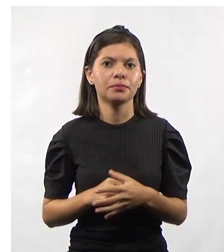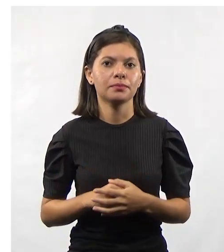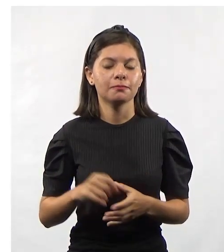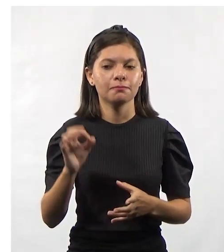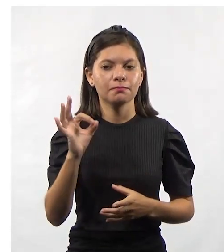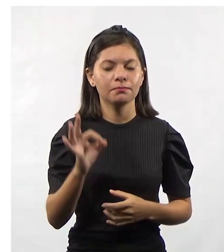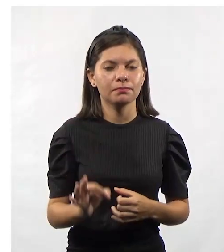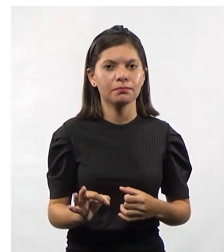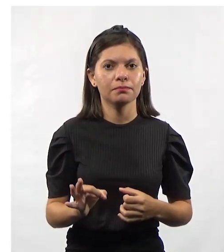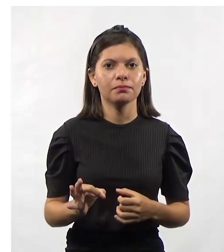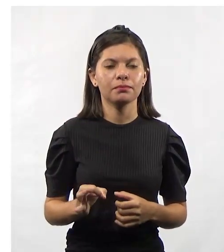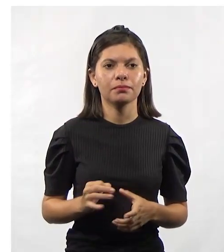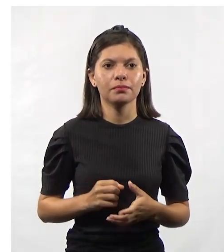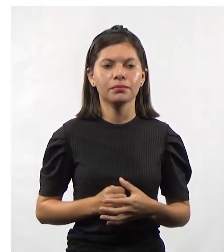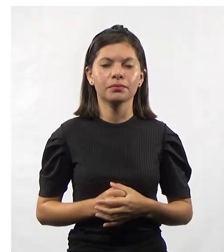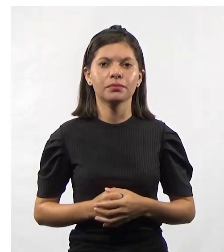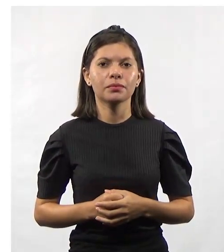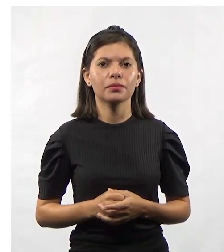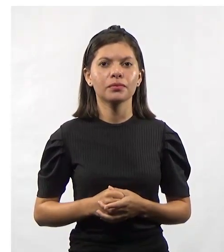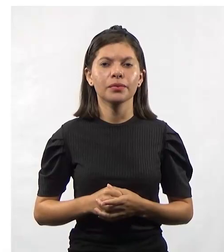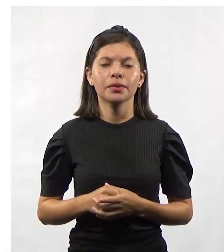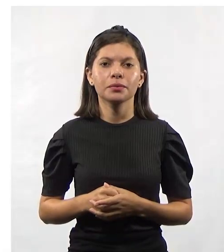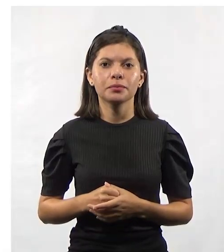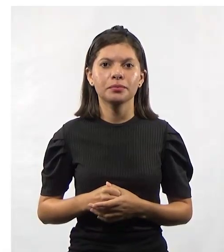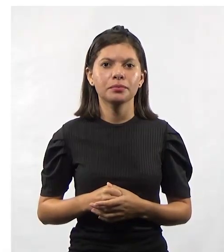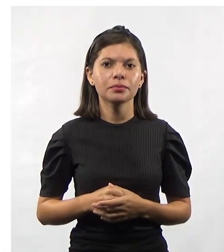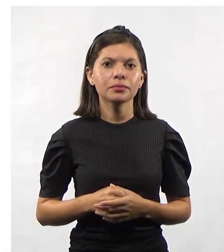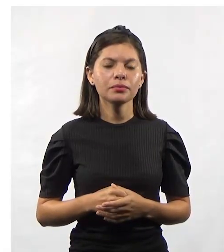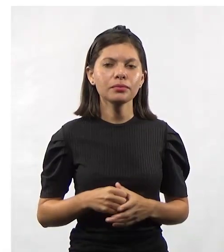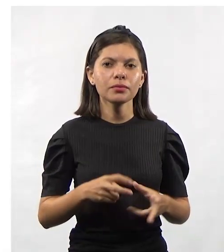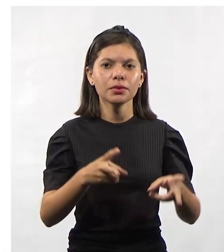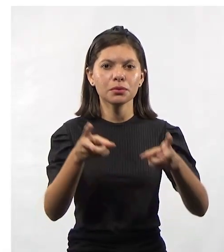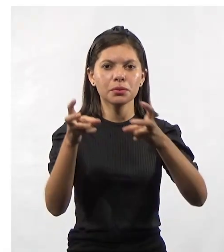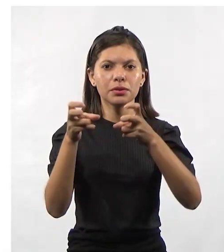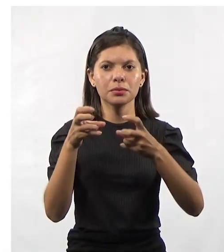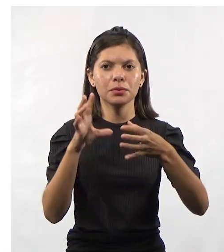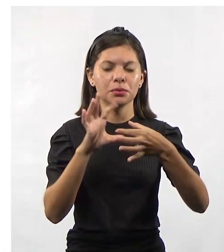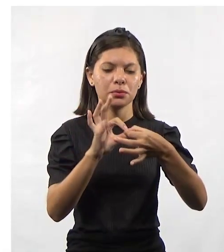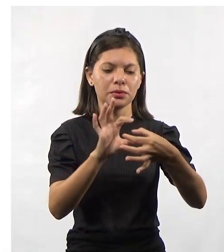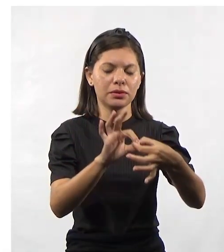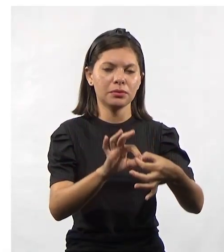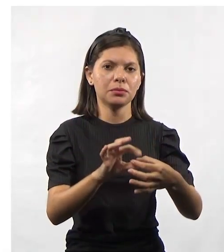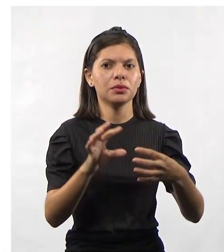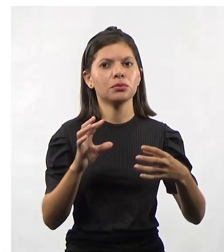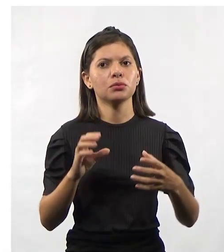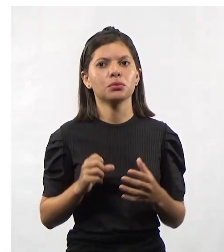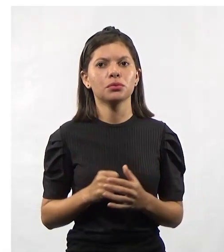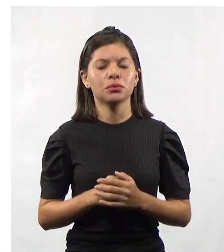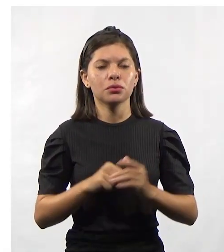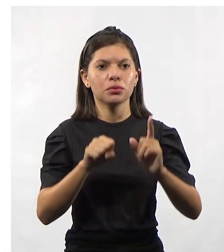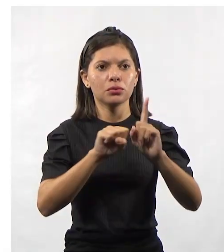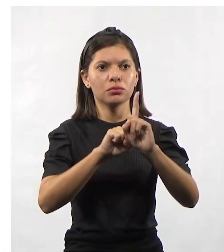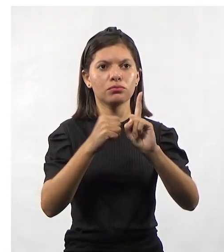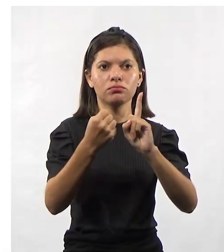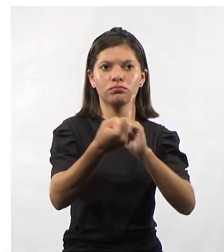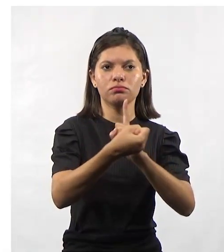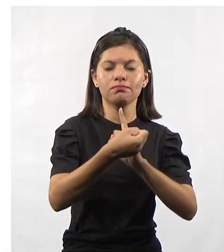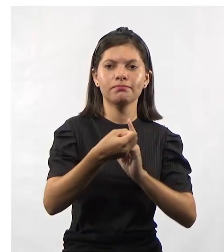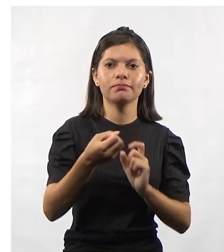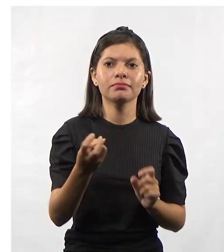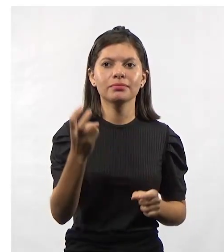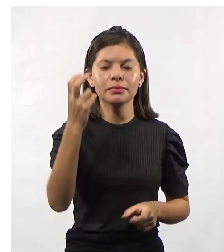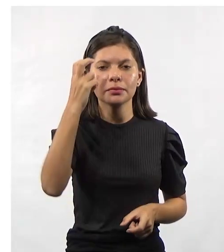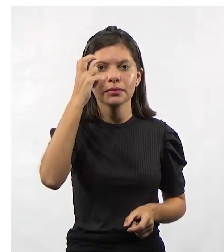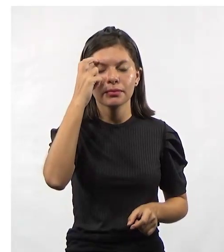plena do direito de aprendizagem dos alunos. Reconhecimento do contexto sociocultural,